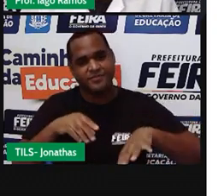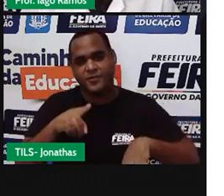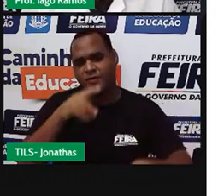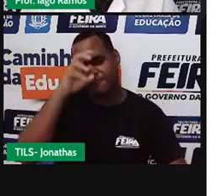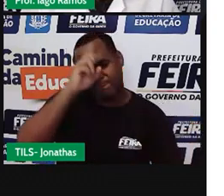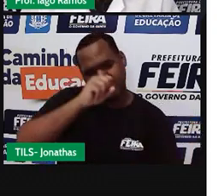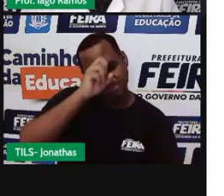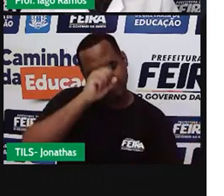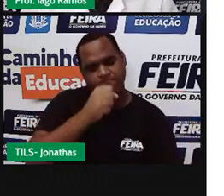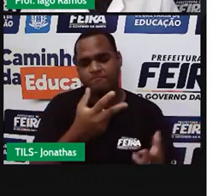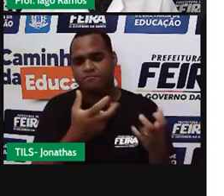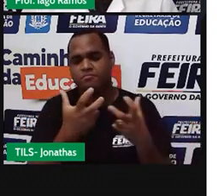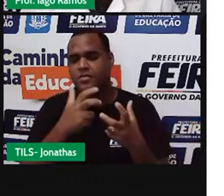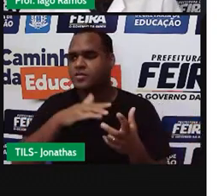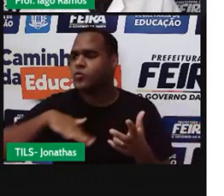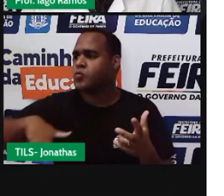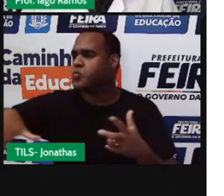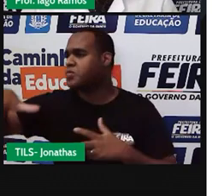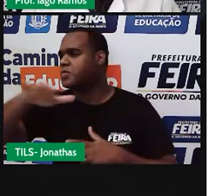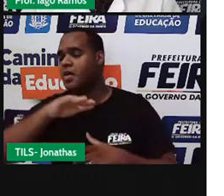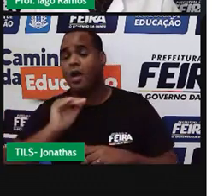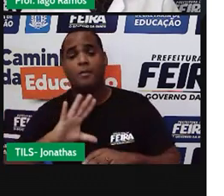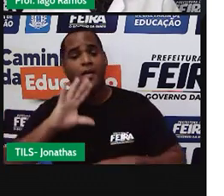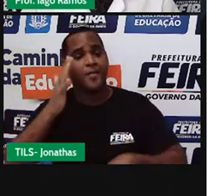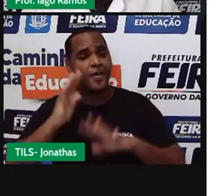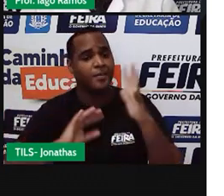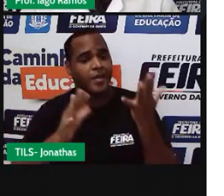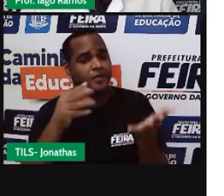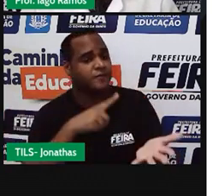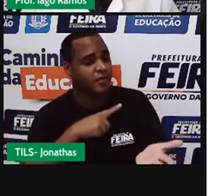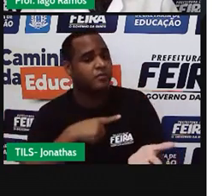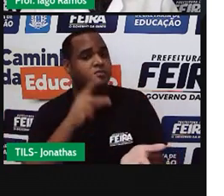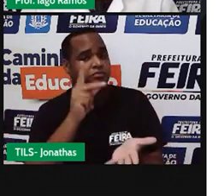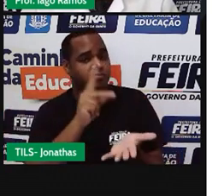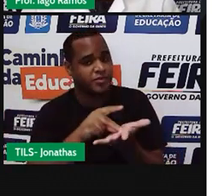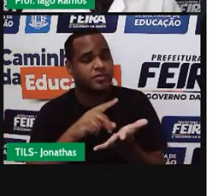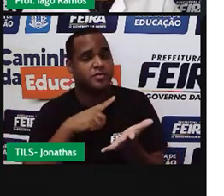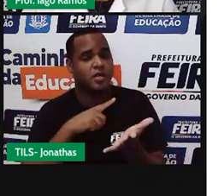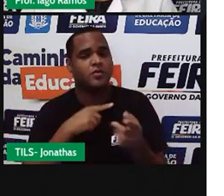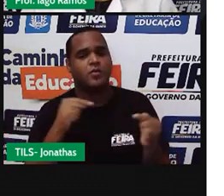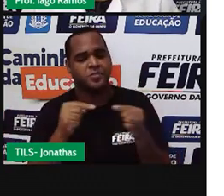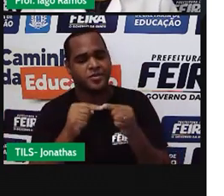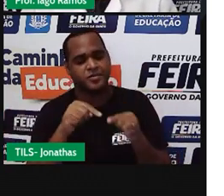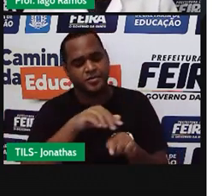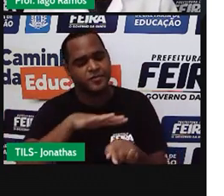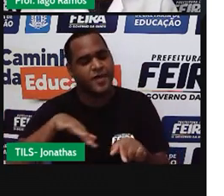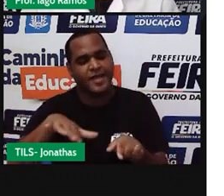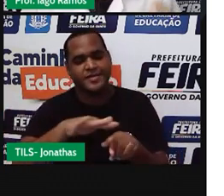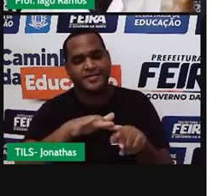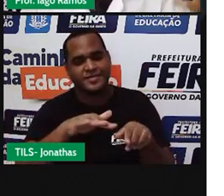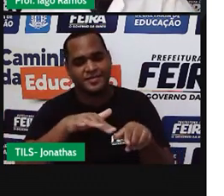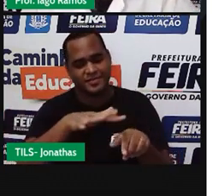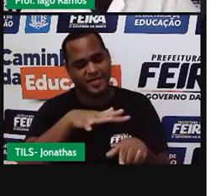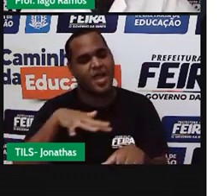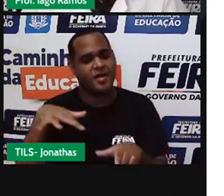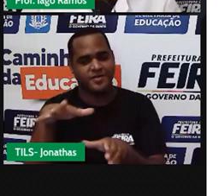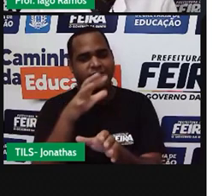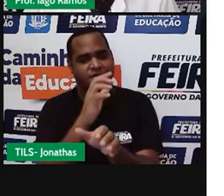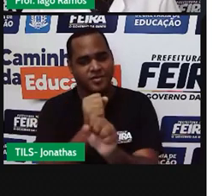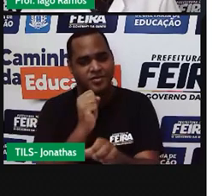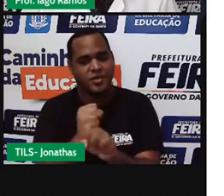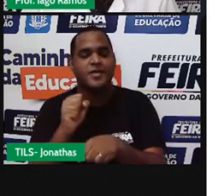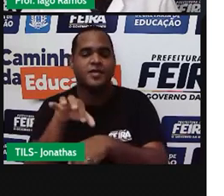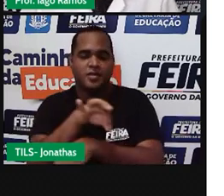busca e perceber a sua volta situações do mundo real onde é possível a gente determinar a área a gente determinar a